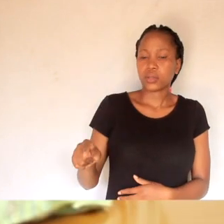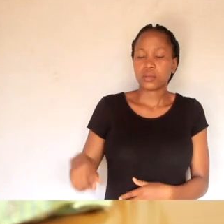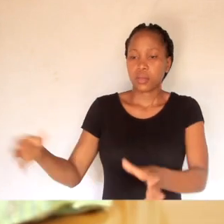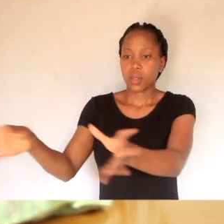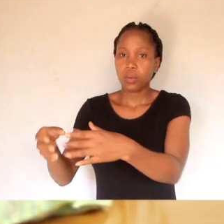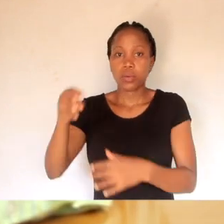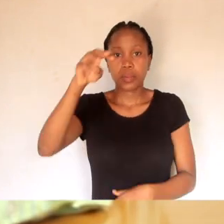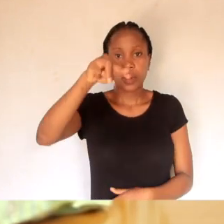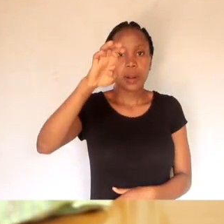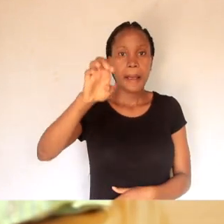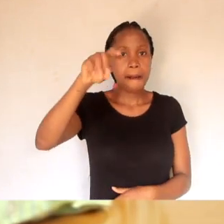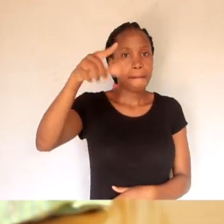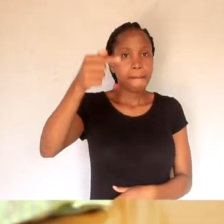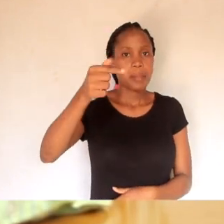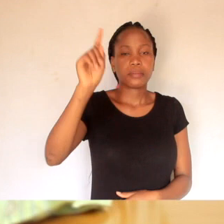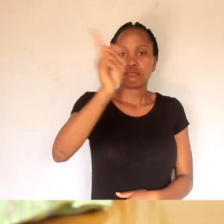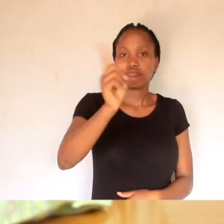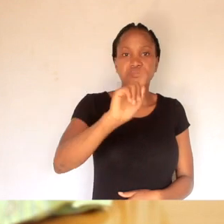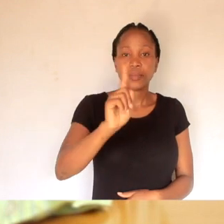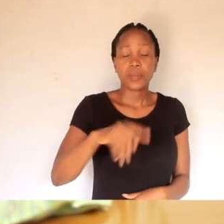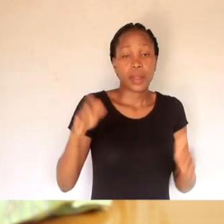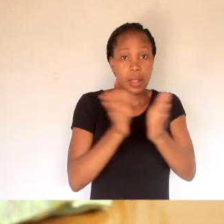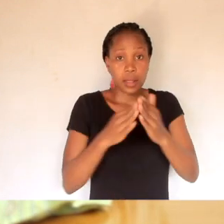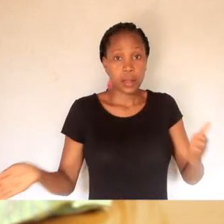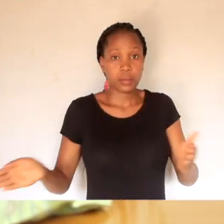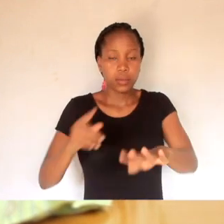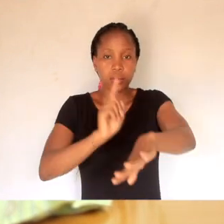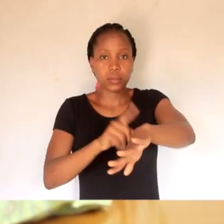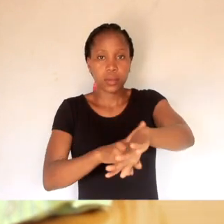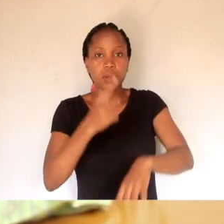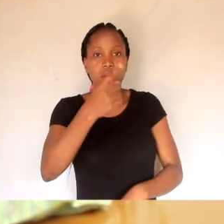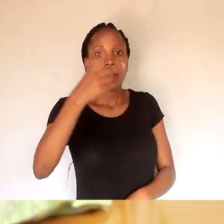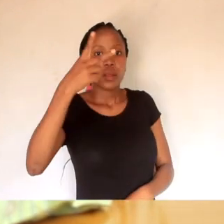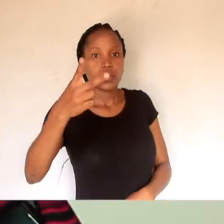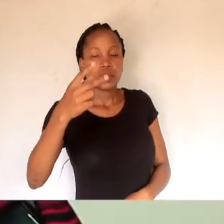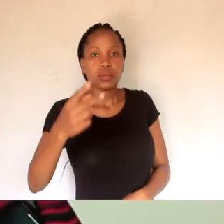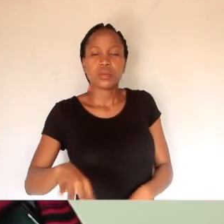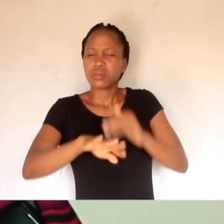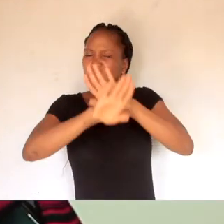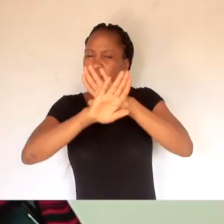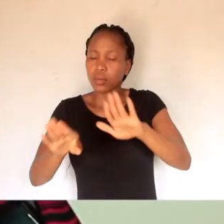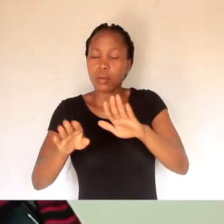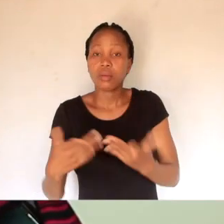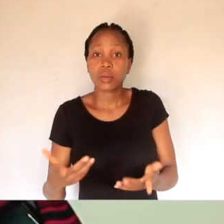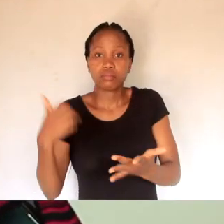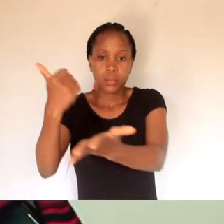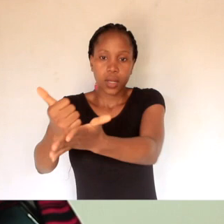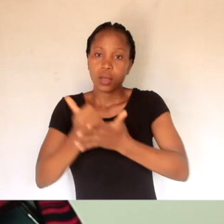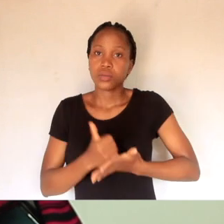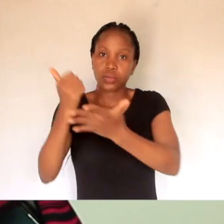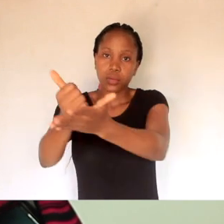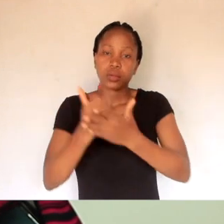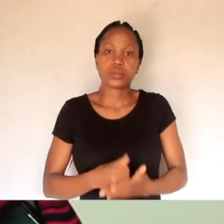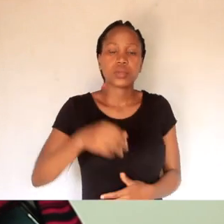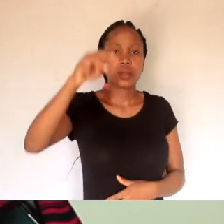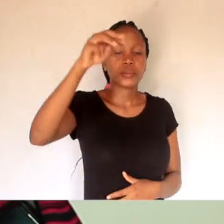facto, nessa altura, até funcionamos uma coisa de 12 anos só com o apoio da ANCEFA. A relação de trabalho com